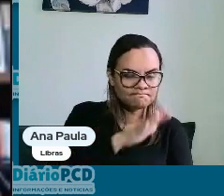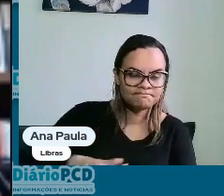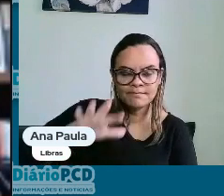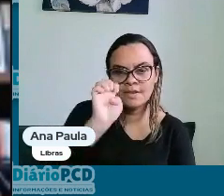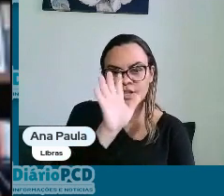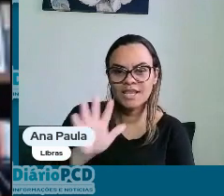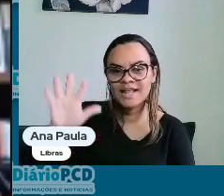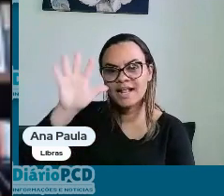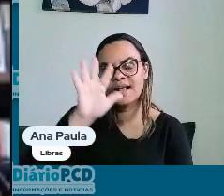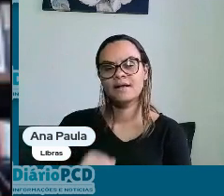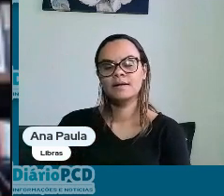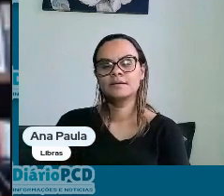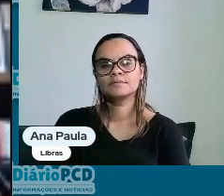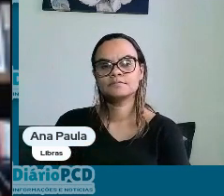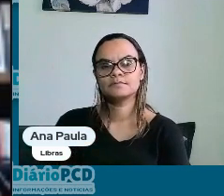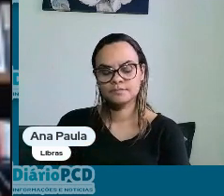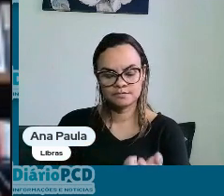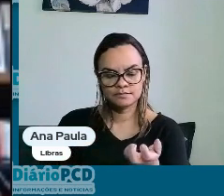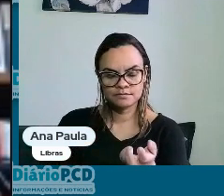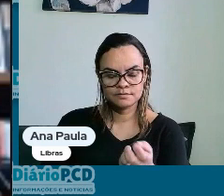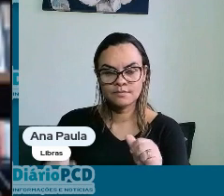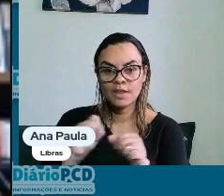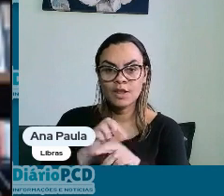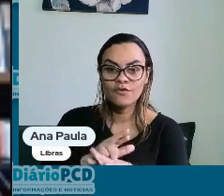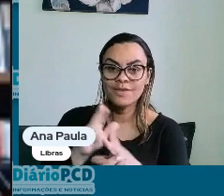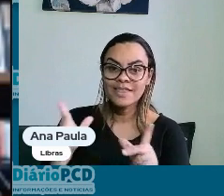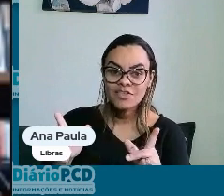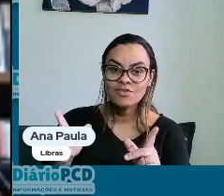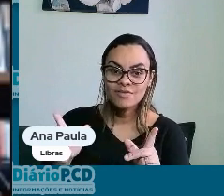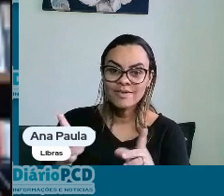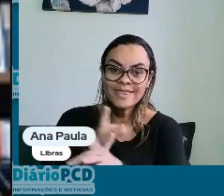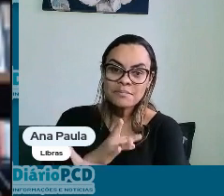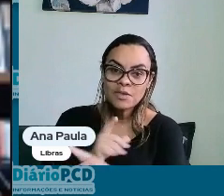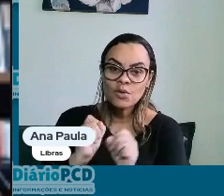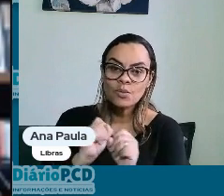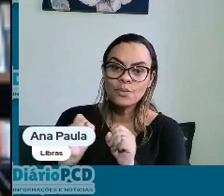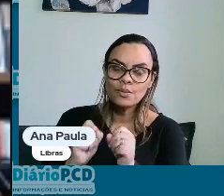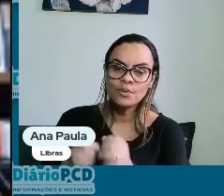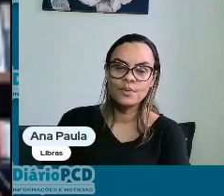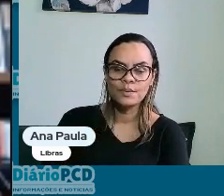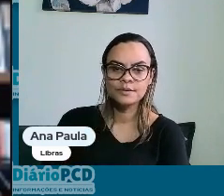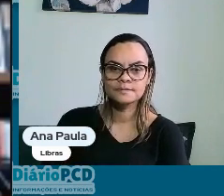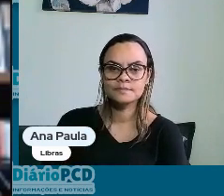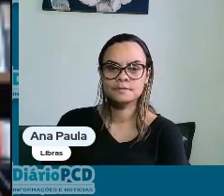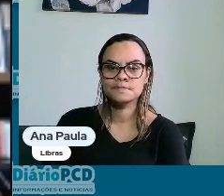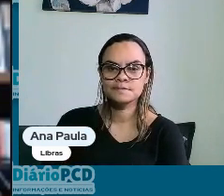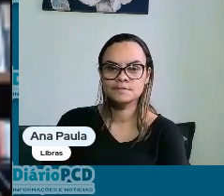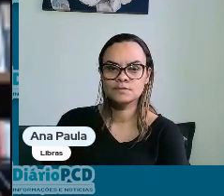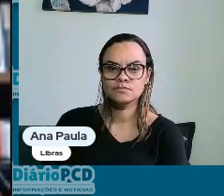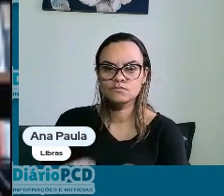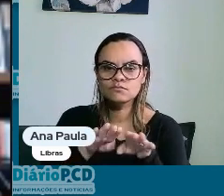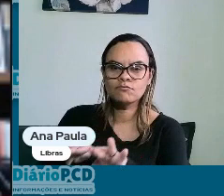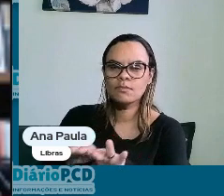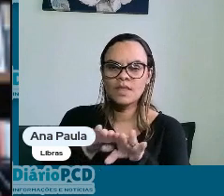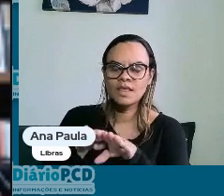estado, fazer um diferencial, terminará, na verdade, tendo que equiparar aquilo